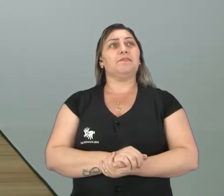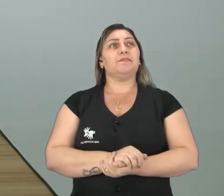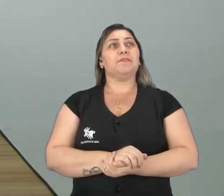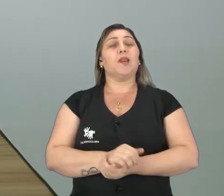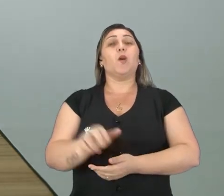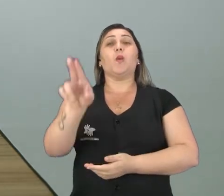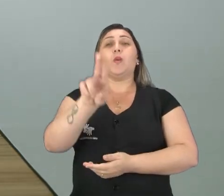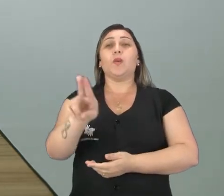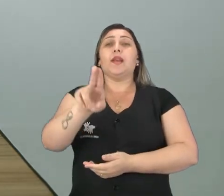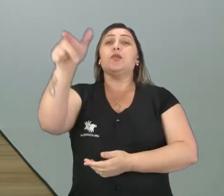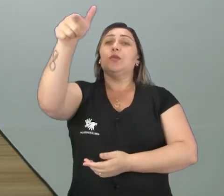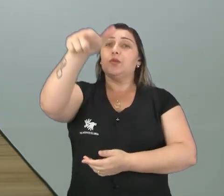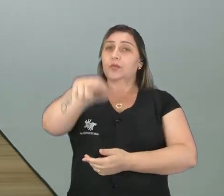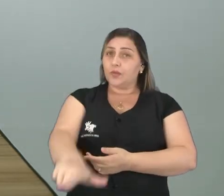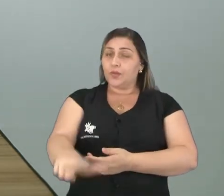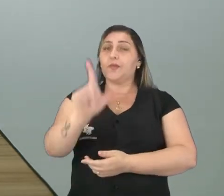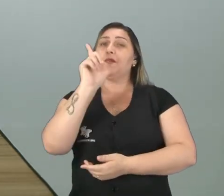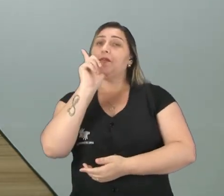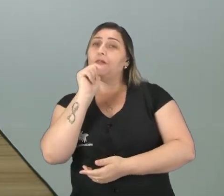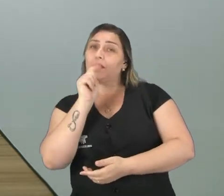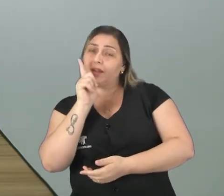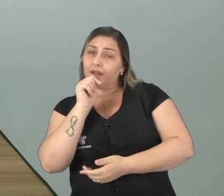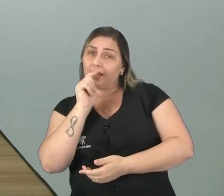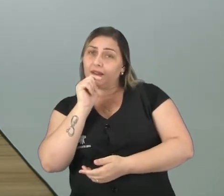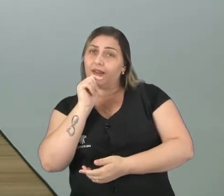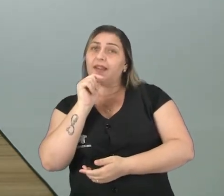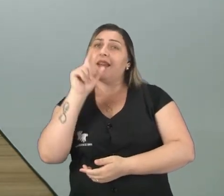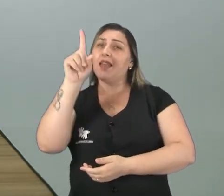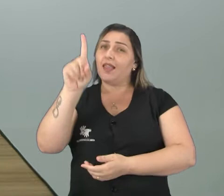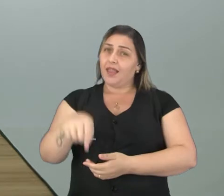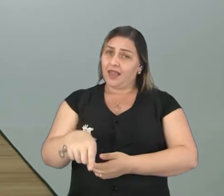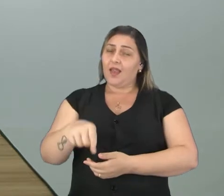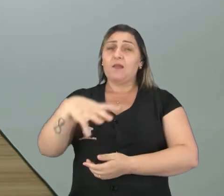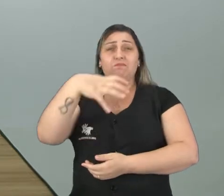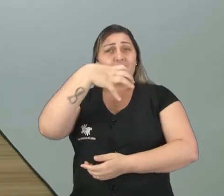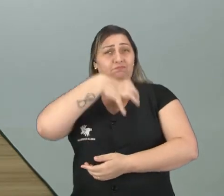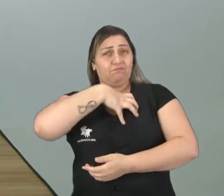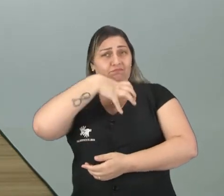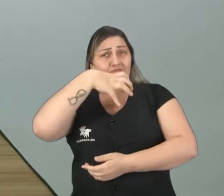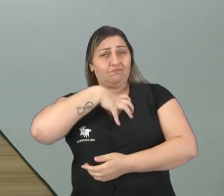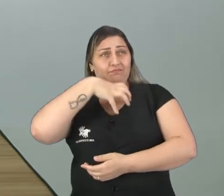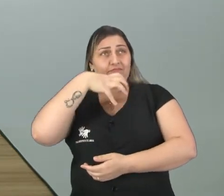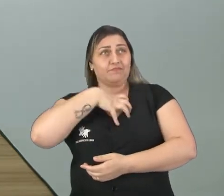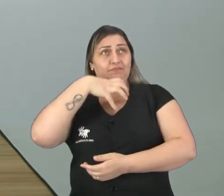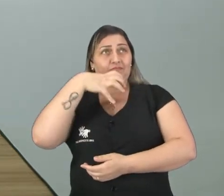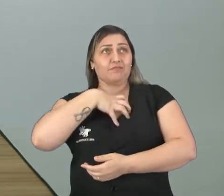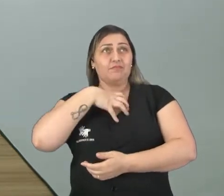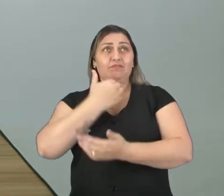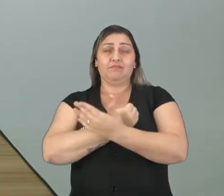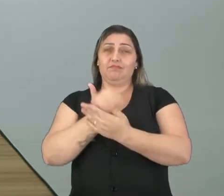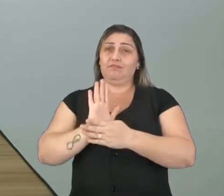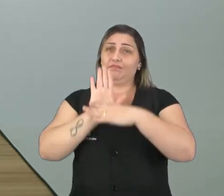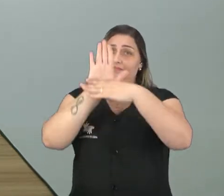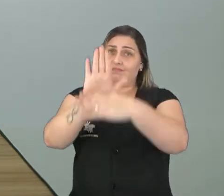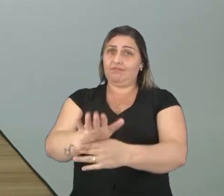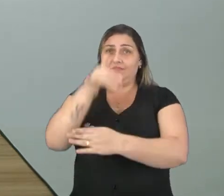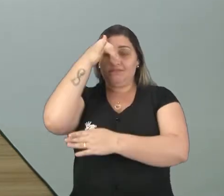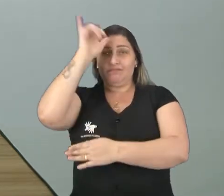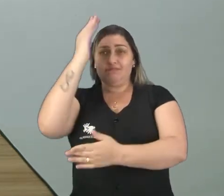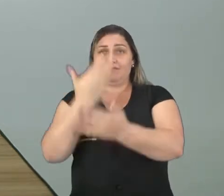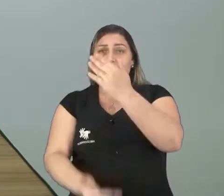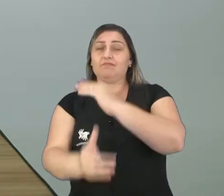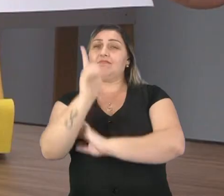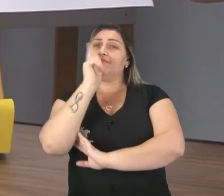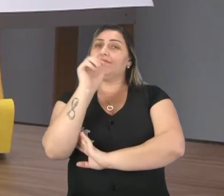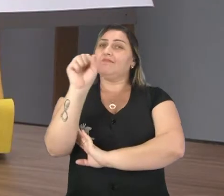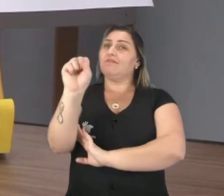Reutilizar água. Será que reutilizar água é uma maneira né? É uma ação que ajuda na economia da